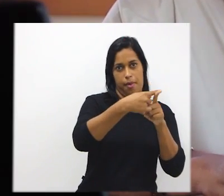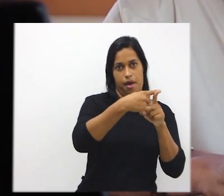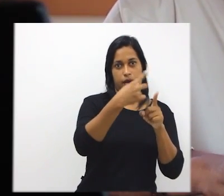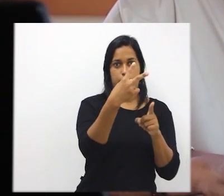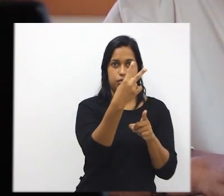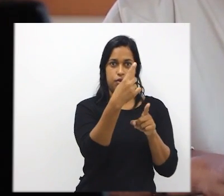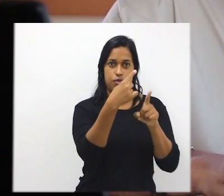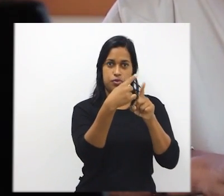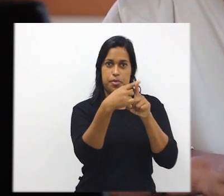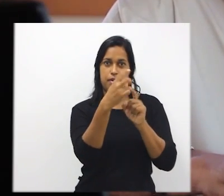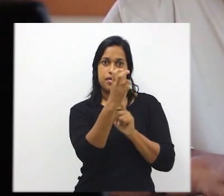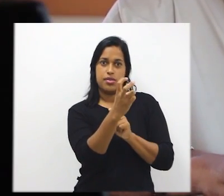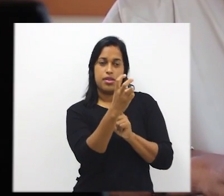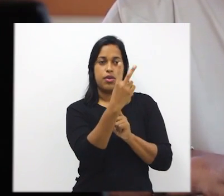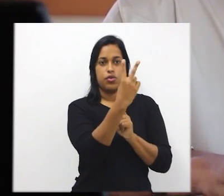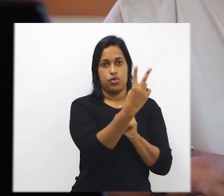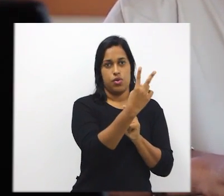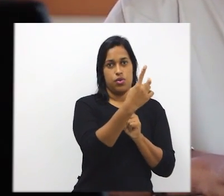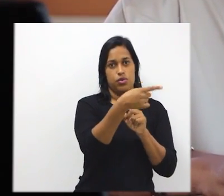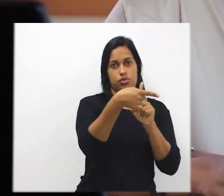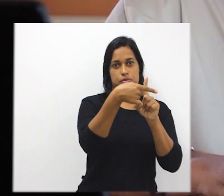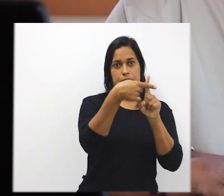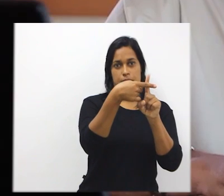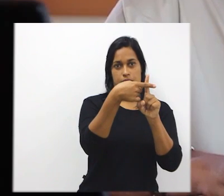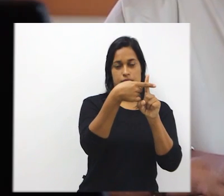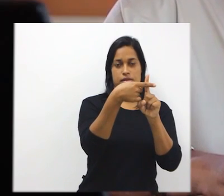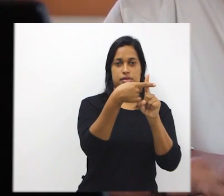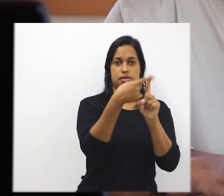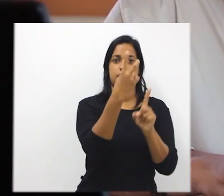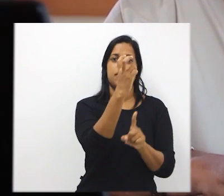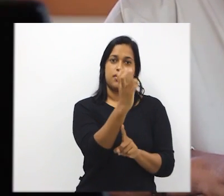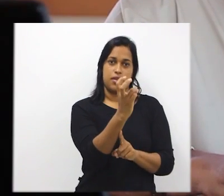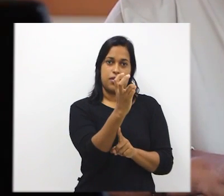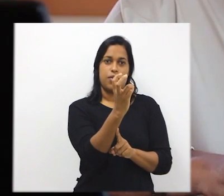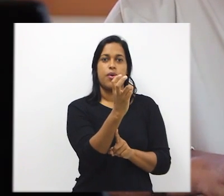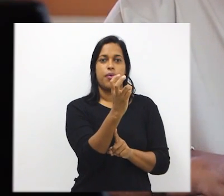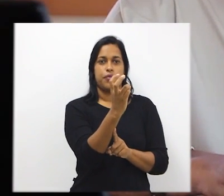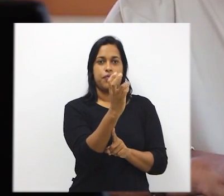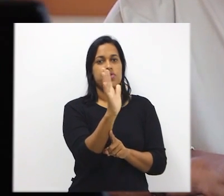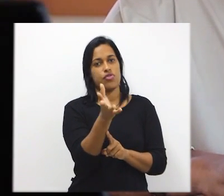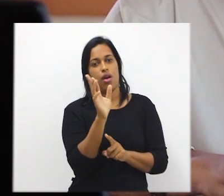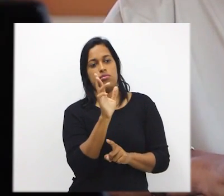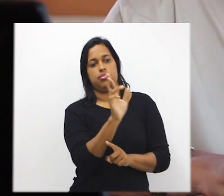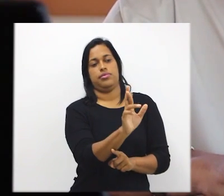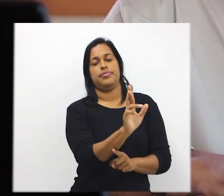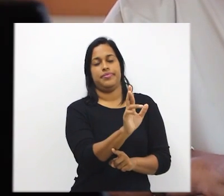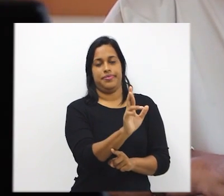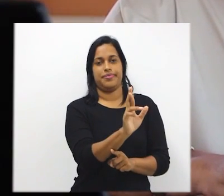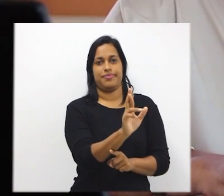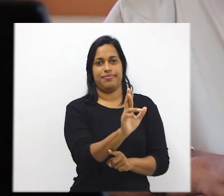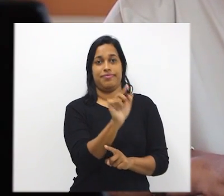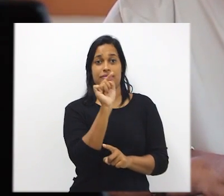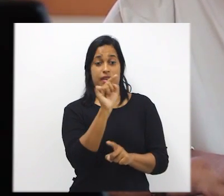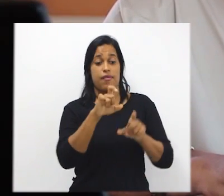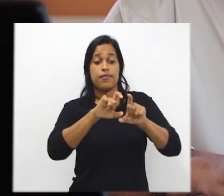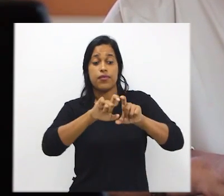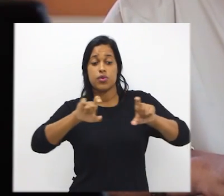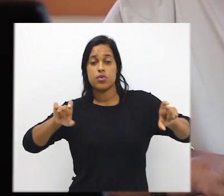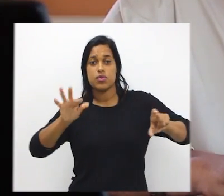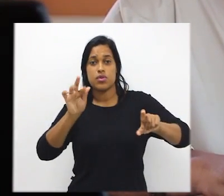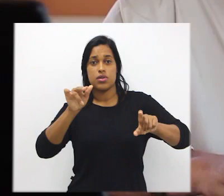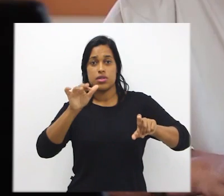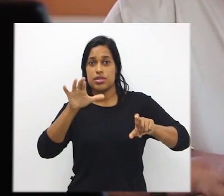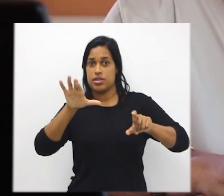mais 5, eu coloco 2, o operador de adição, e 5. A função,